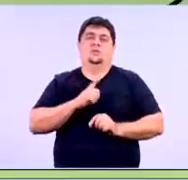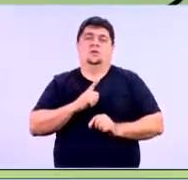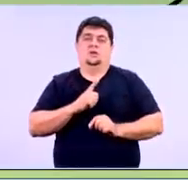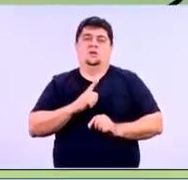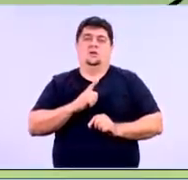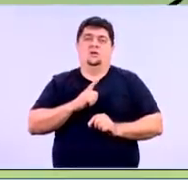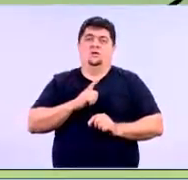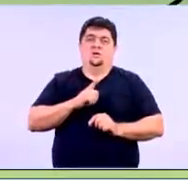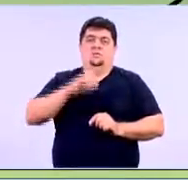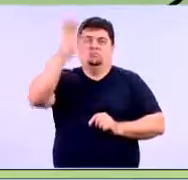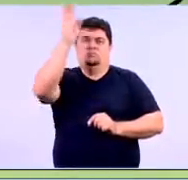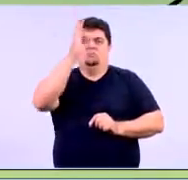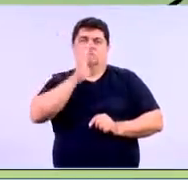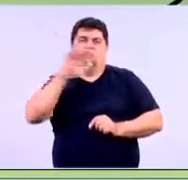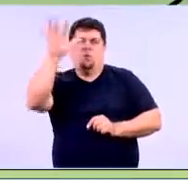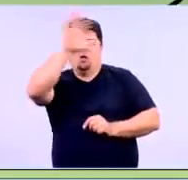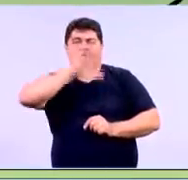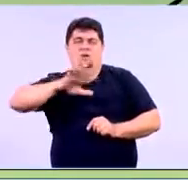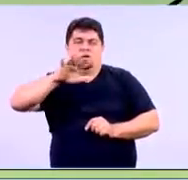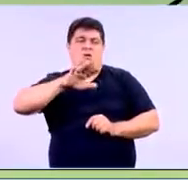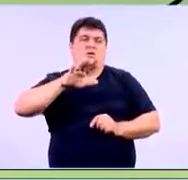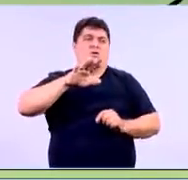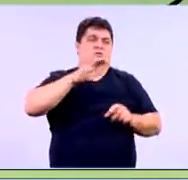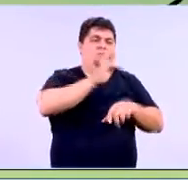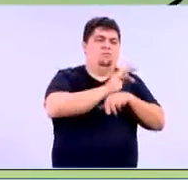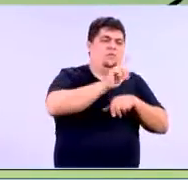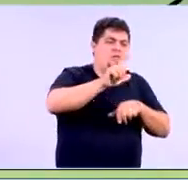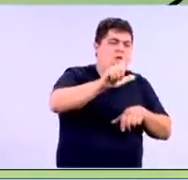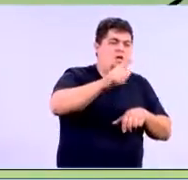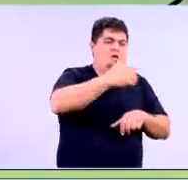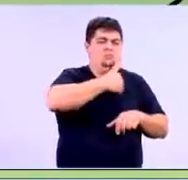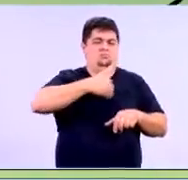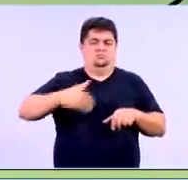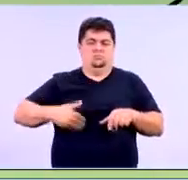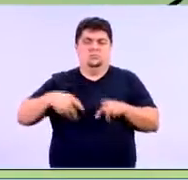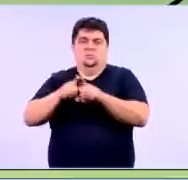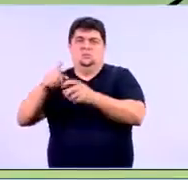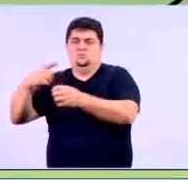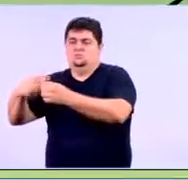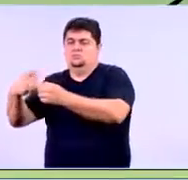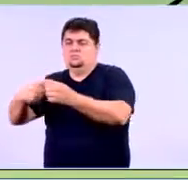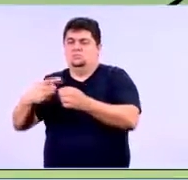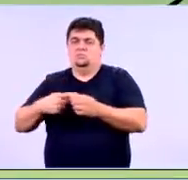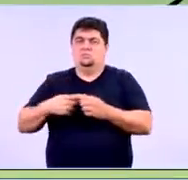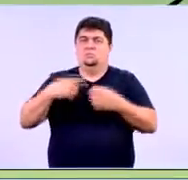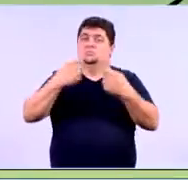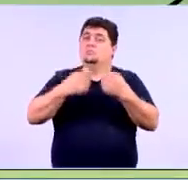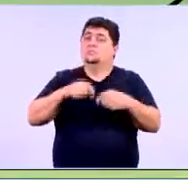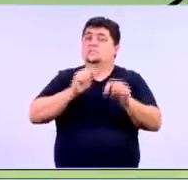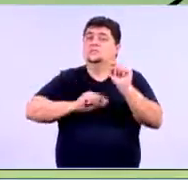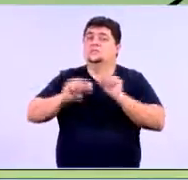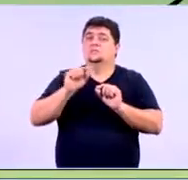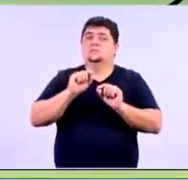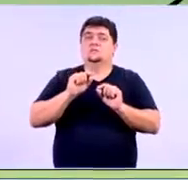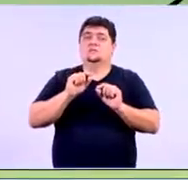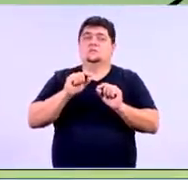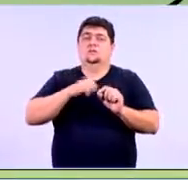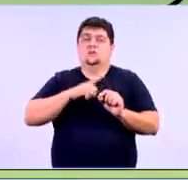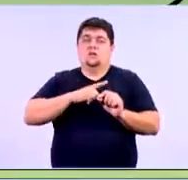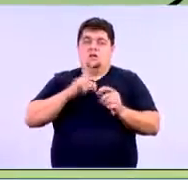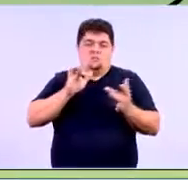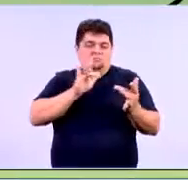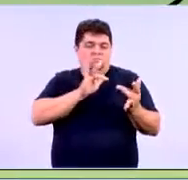em forma de Brasil, União, Estados e municípios, eles possam interagir e